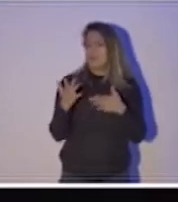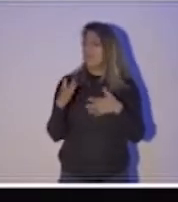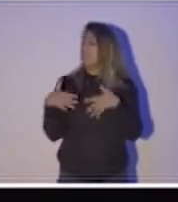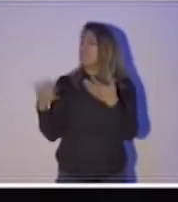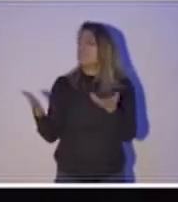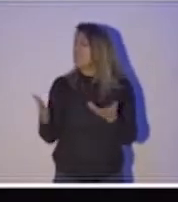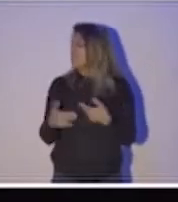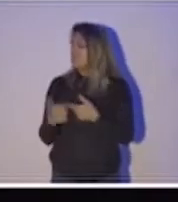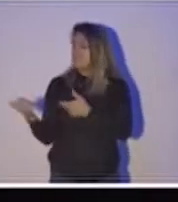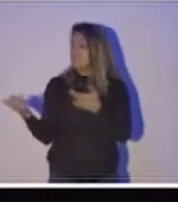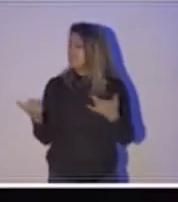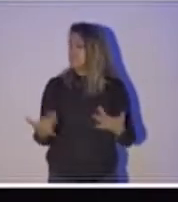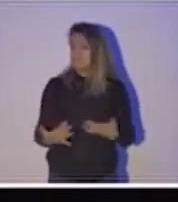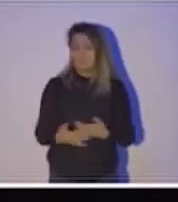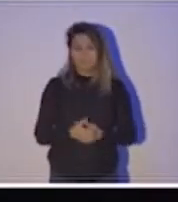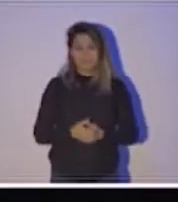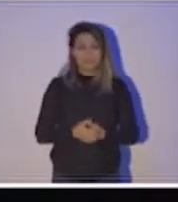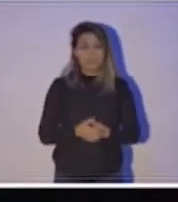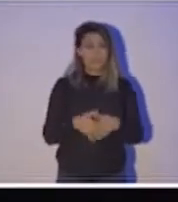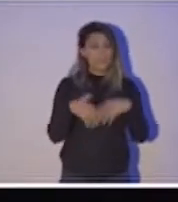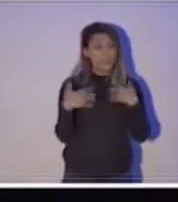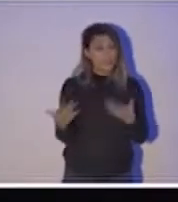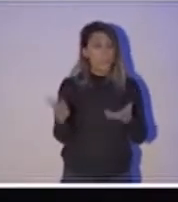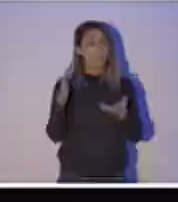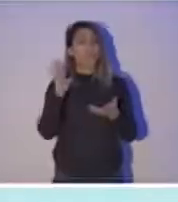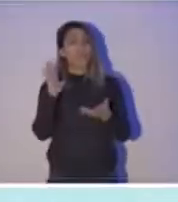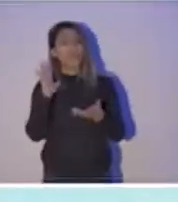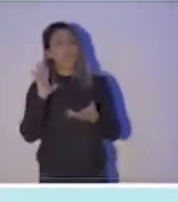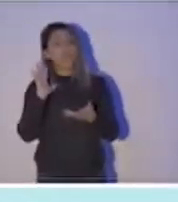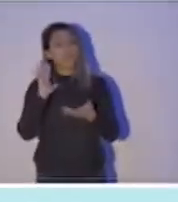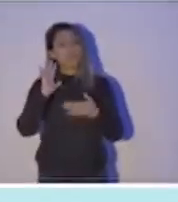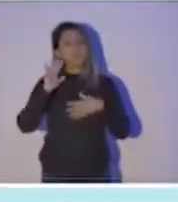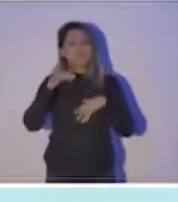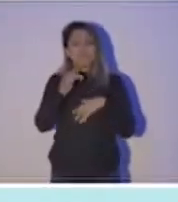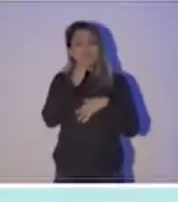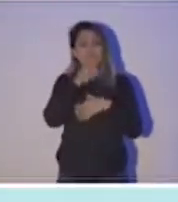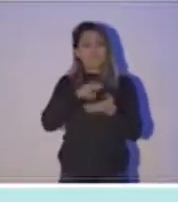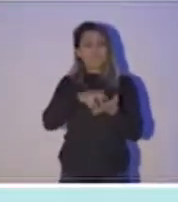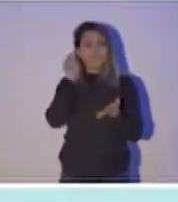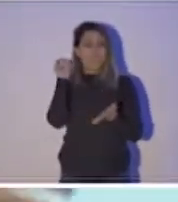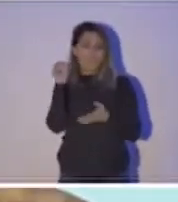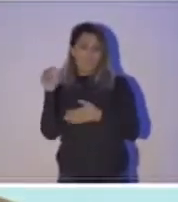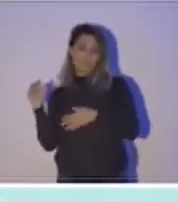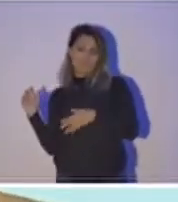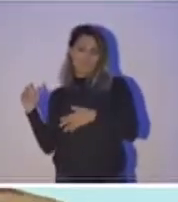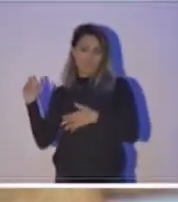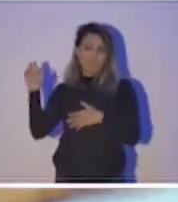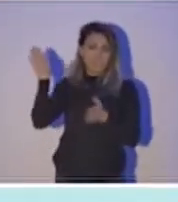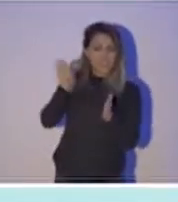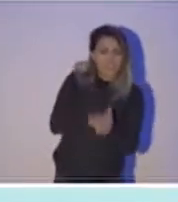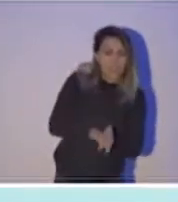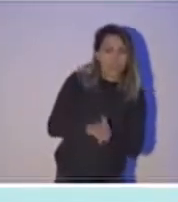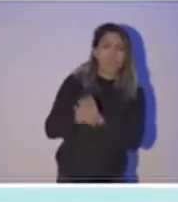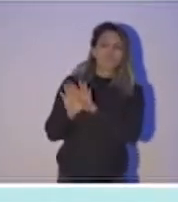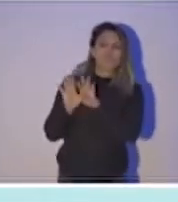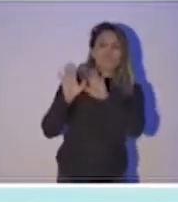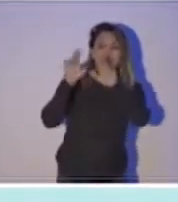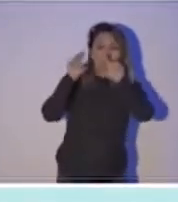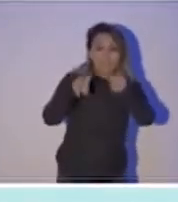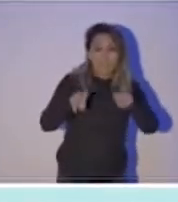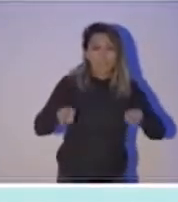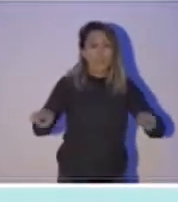chegando perto da merenda, e a gente está lá bem interessado em saber o assunto, porque o professor já passou